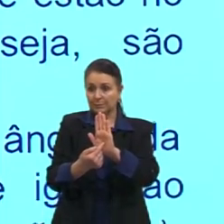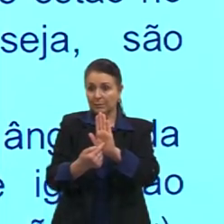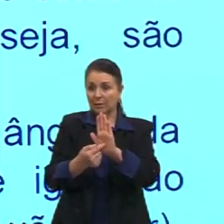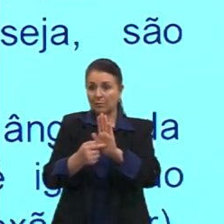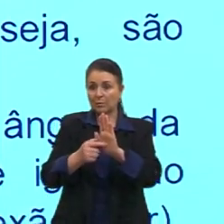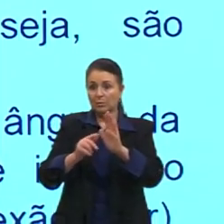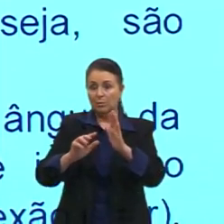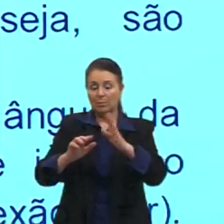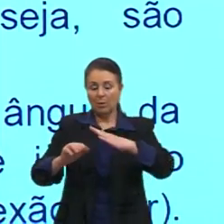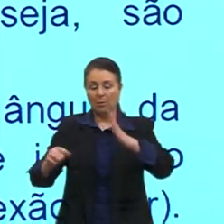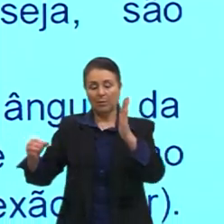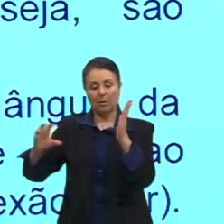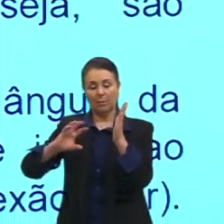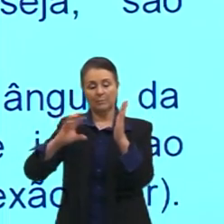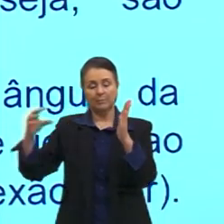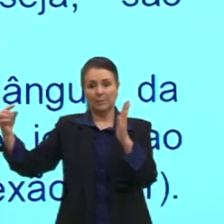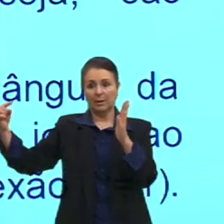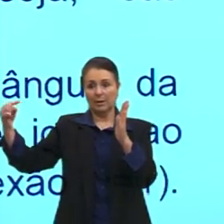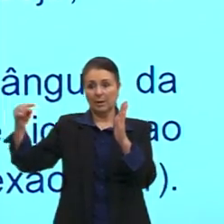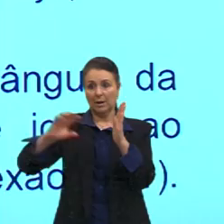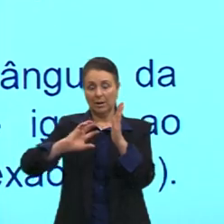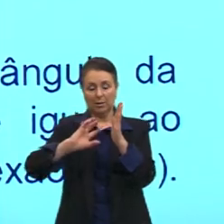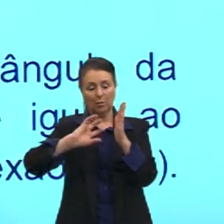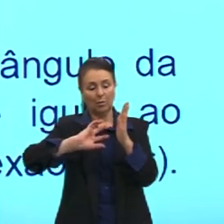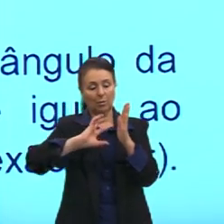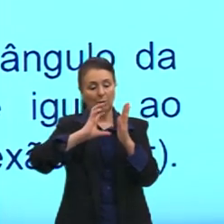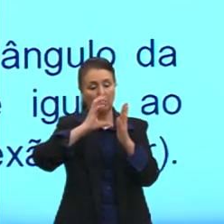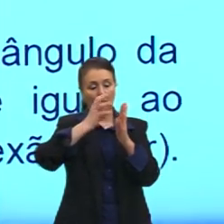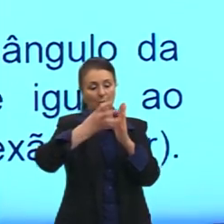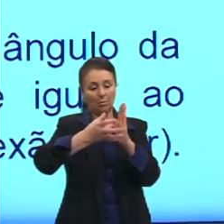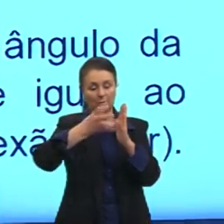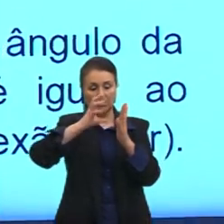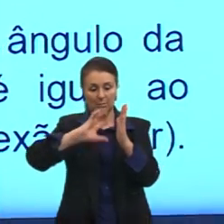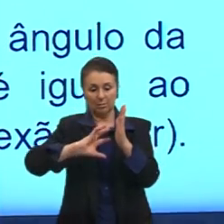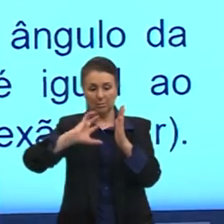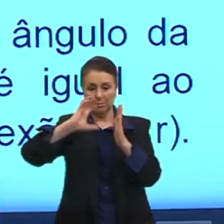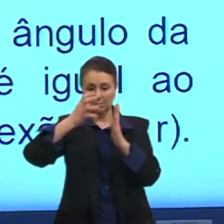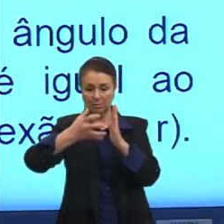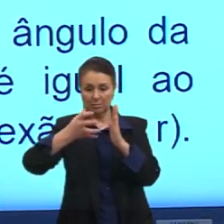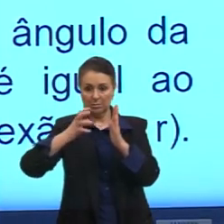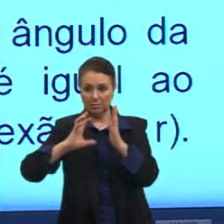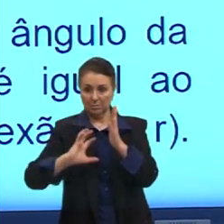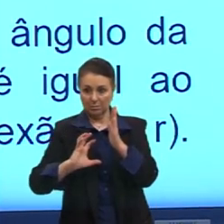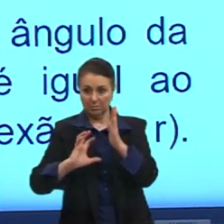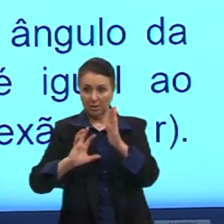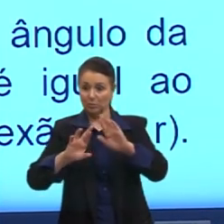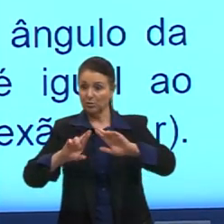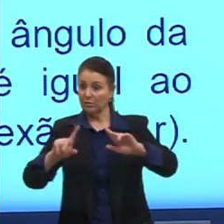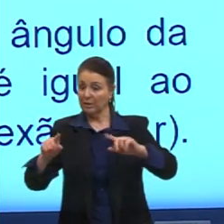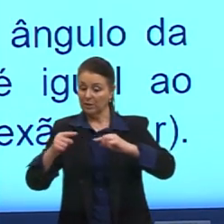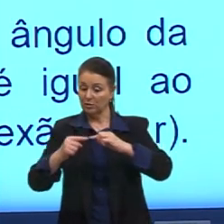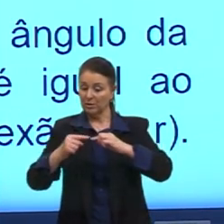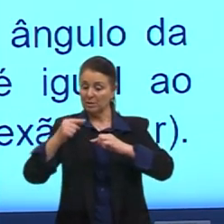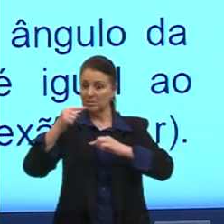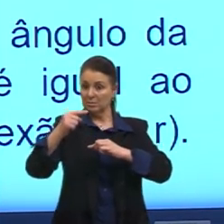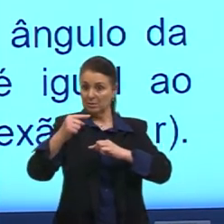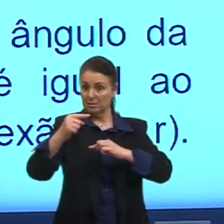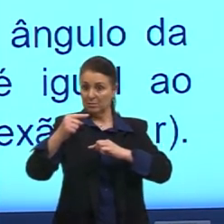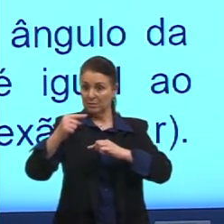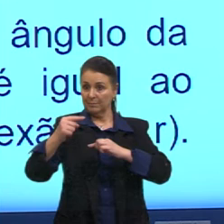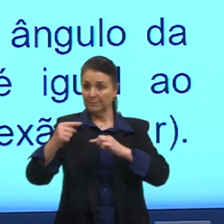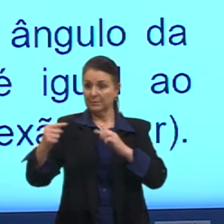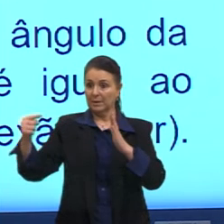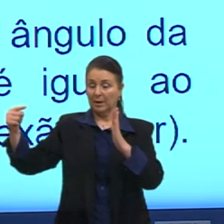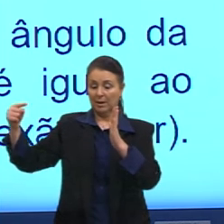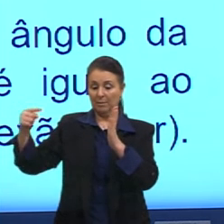circular, né, com um formato mais circular, porque aqui em cima é uma onda mais reta, né, como que ela vai ser refletida. Então, ela bate